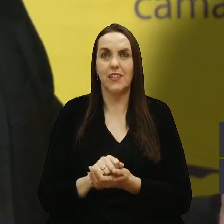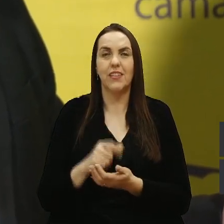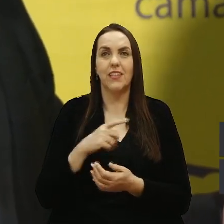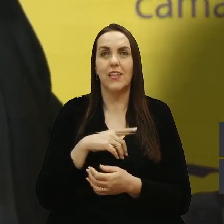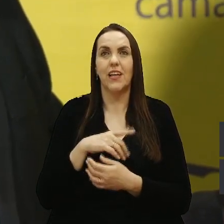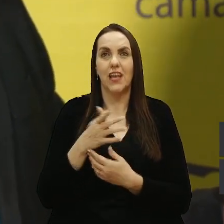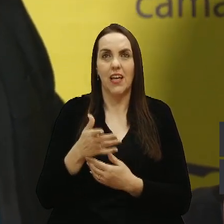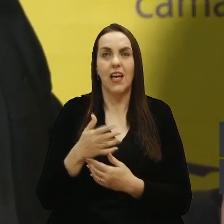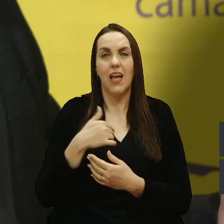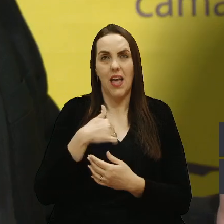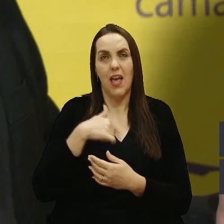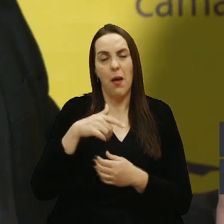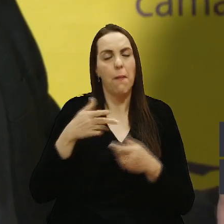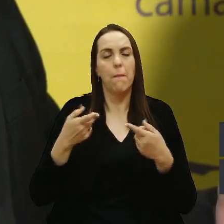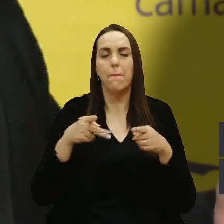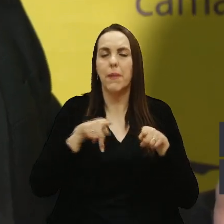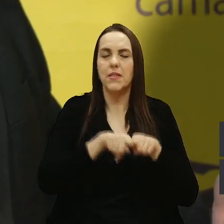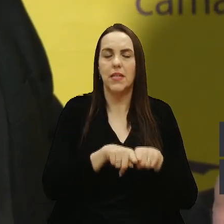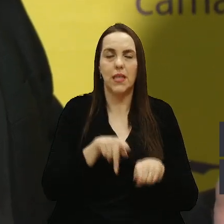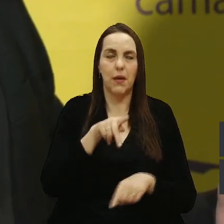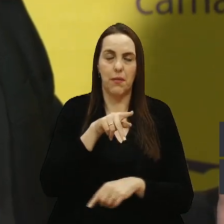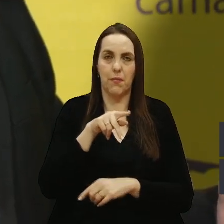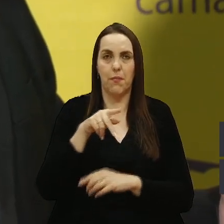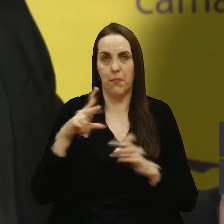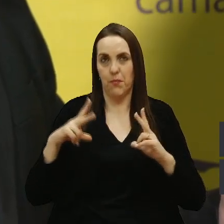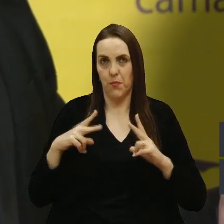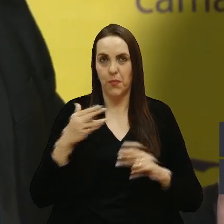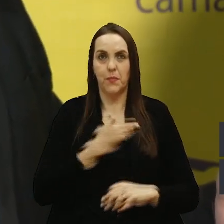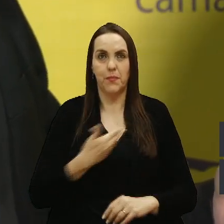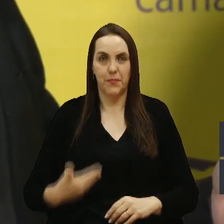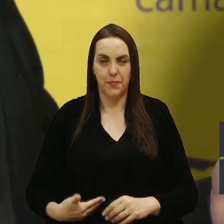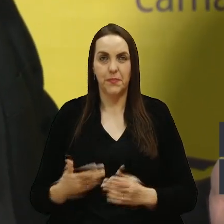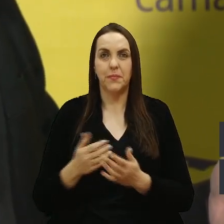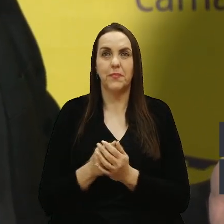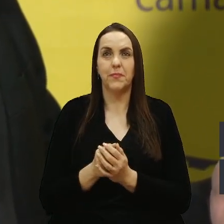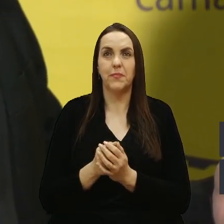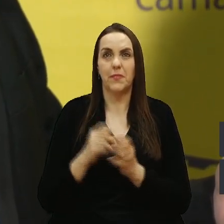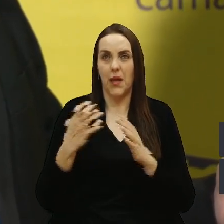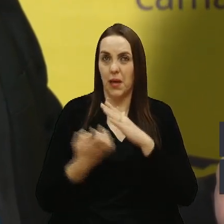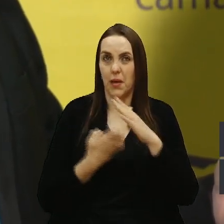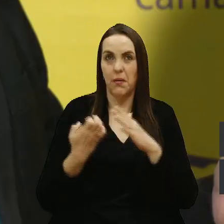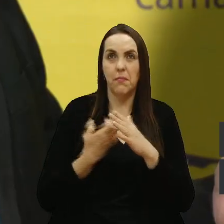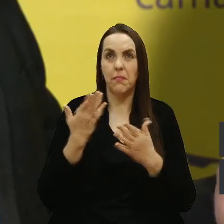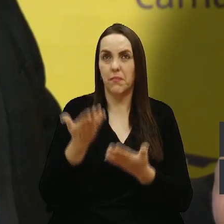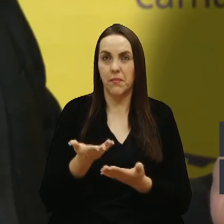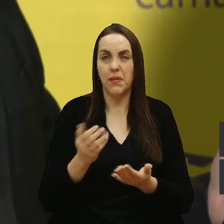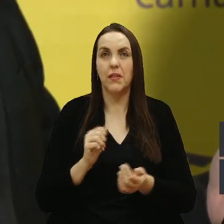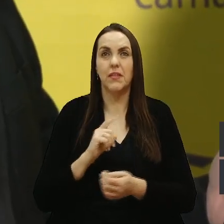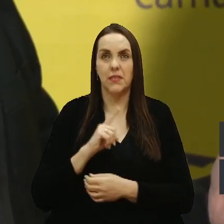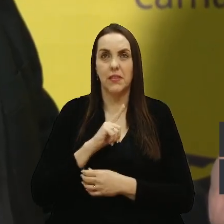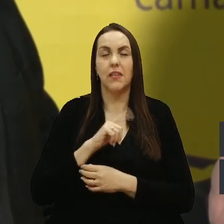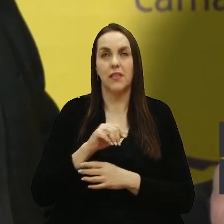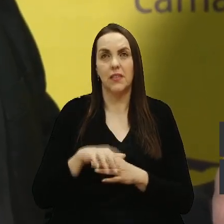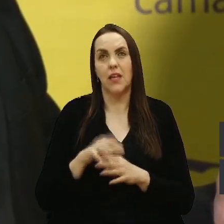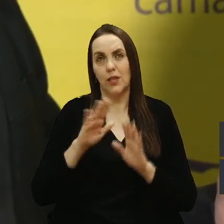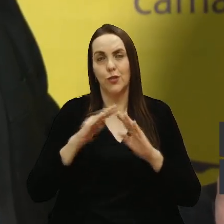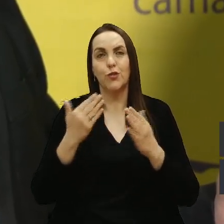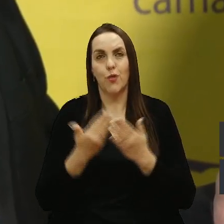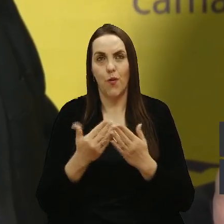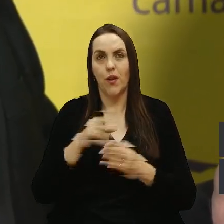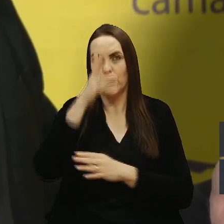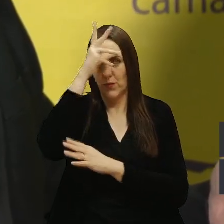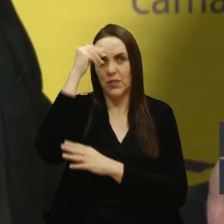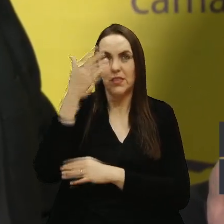uma parceria público-privada, né? Onde as empresas vão poder patrocinar os uniformes para determinadas escolas, né? Do nosso